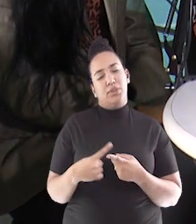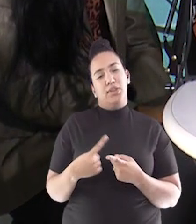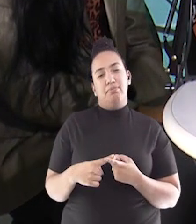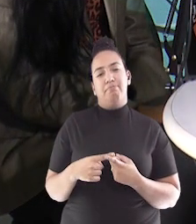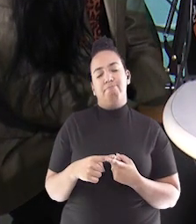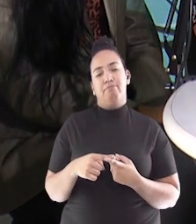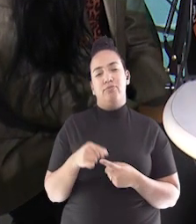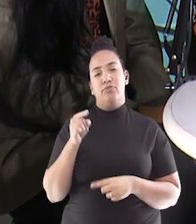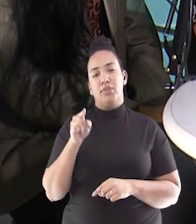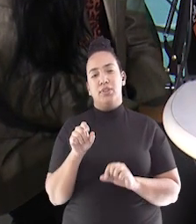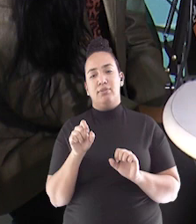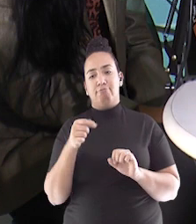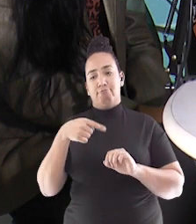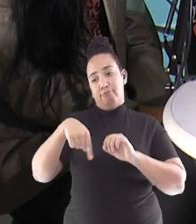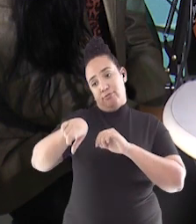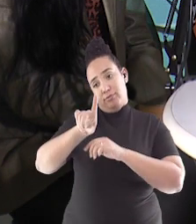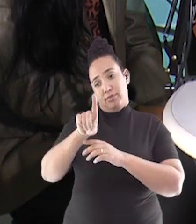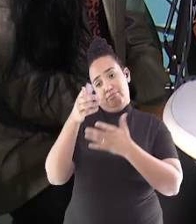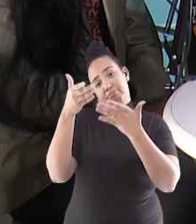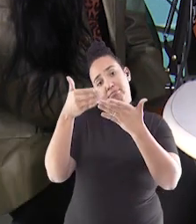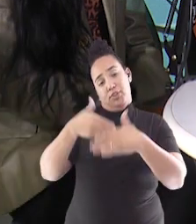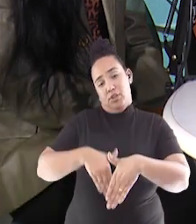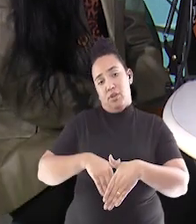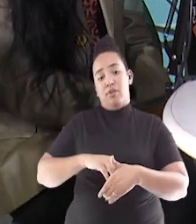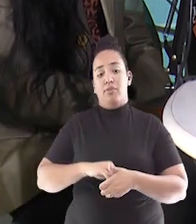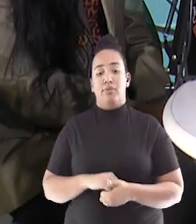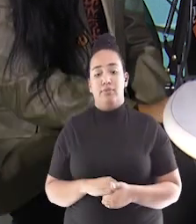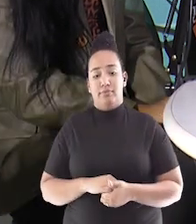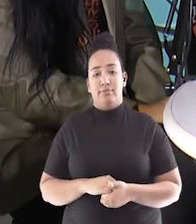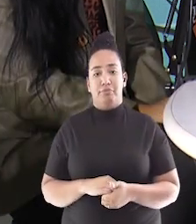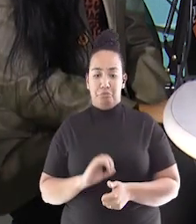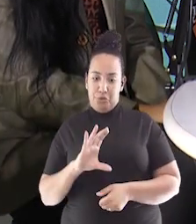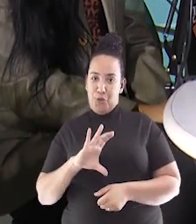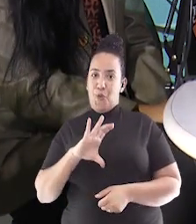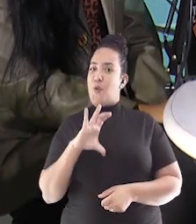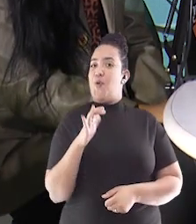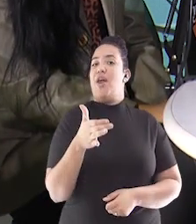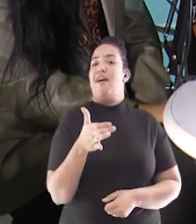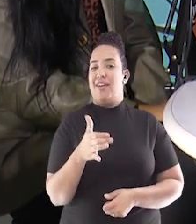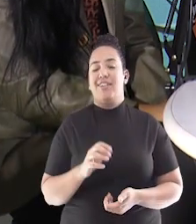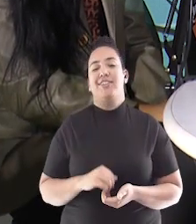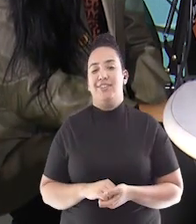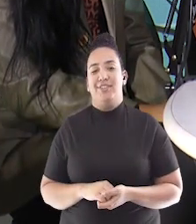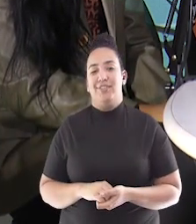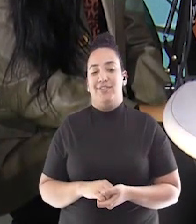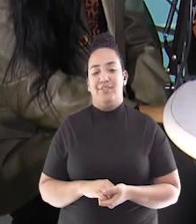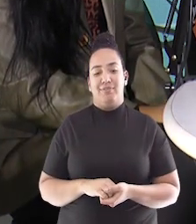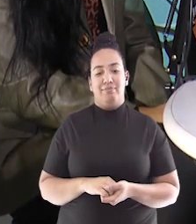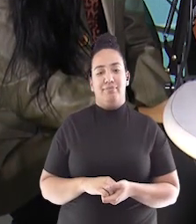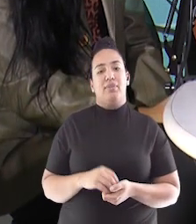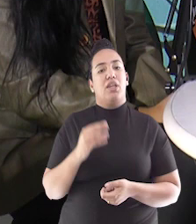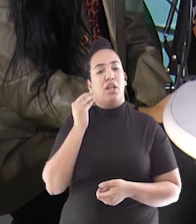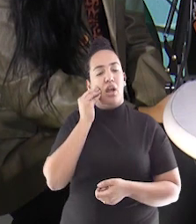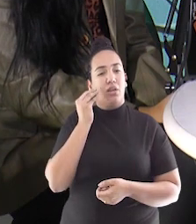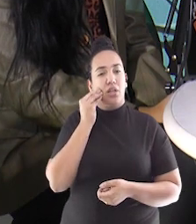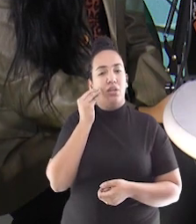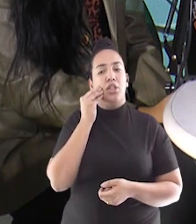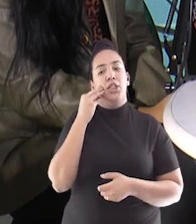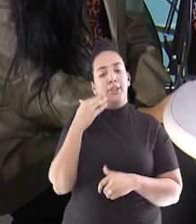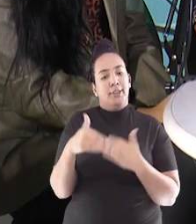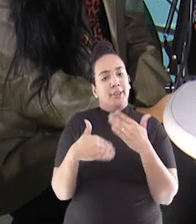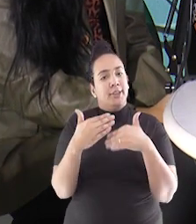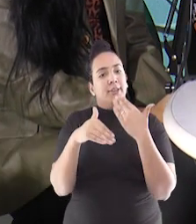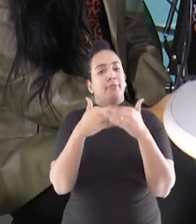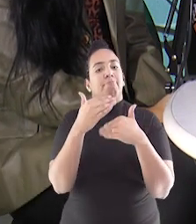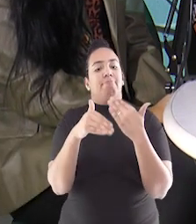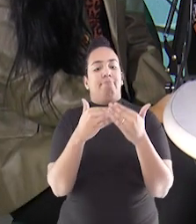Porque, de alguma forma, você não tá indo fazer a prova, sei lá, na cara e na coragem. Você tá indo preparado, você tá tentando, né, tentando